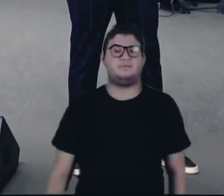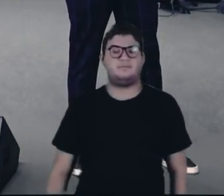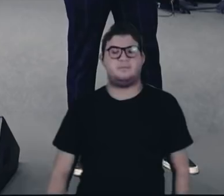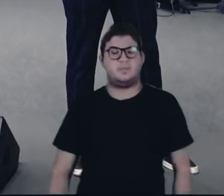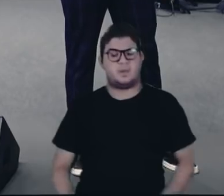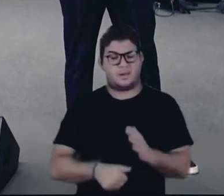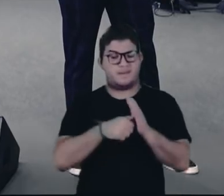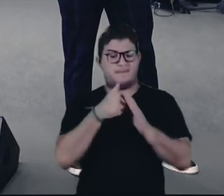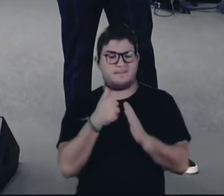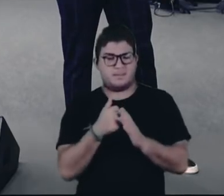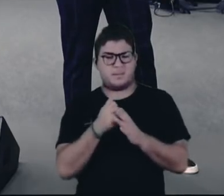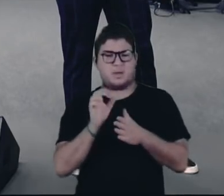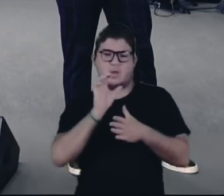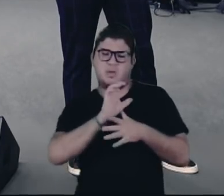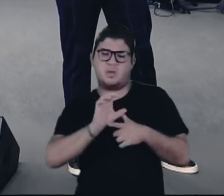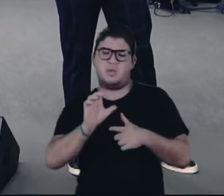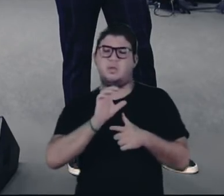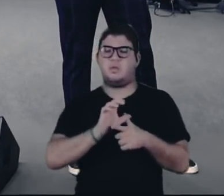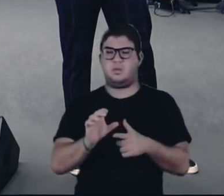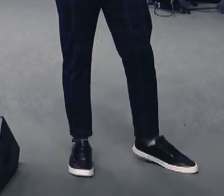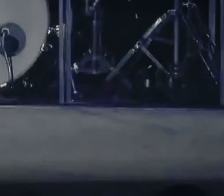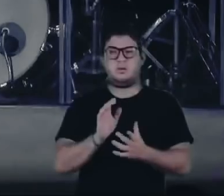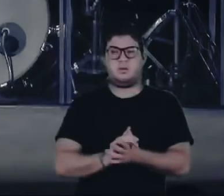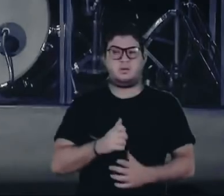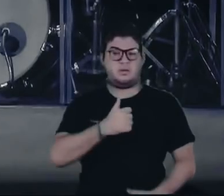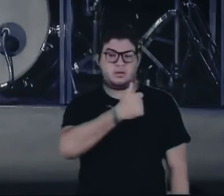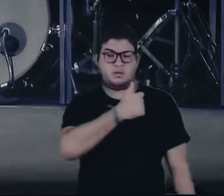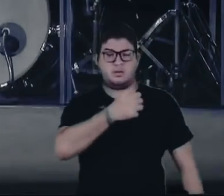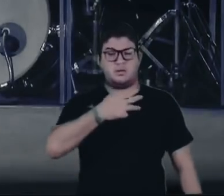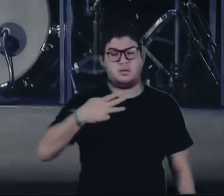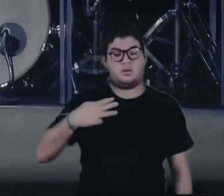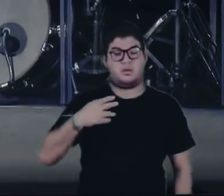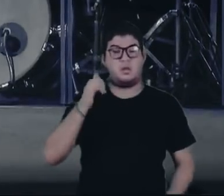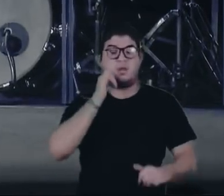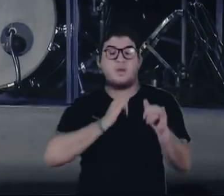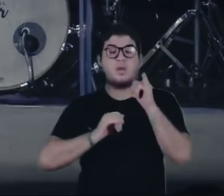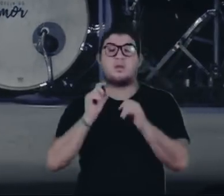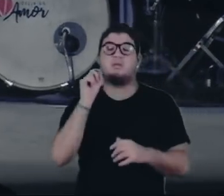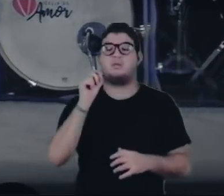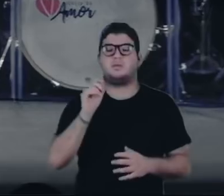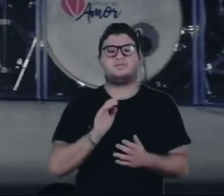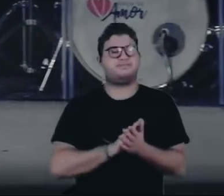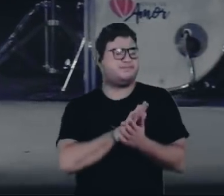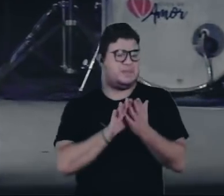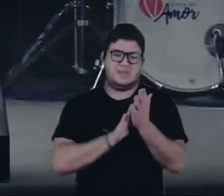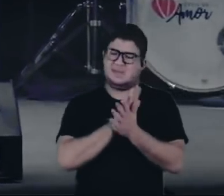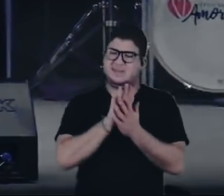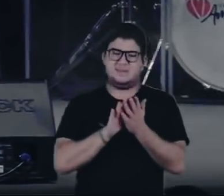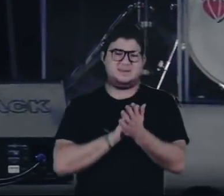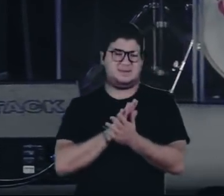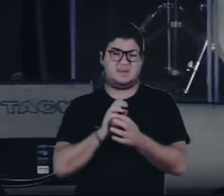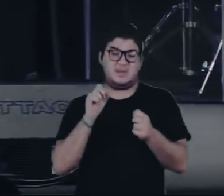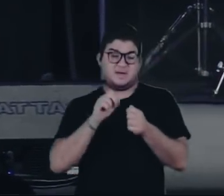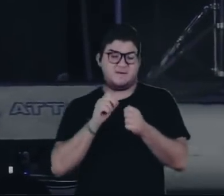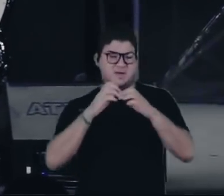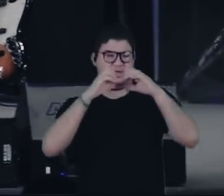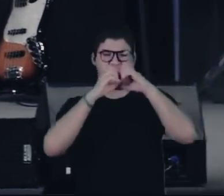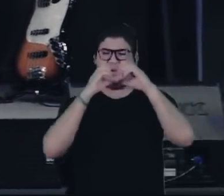1 Coríntios 13 diz que não adianta de nada fazer um